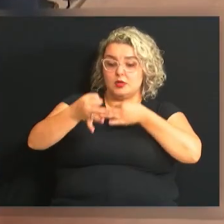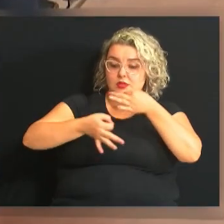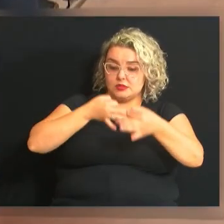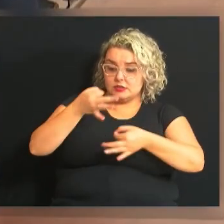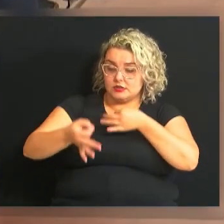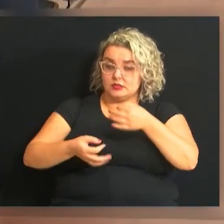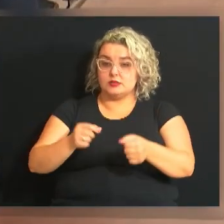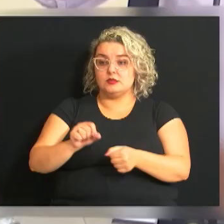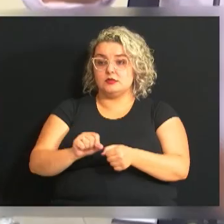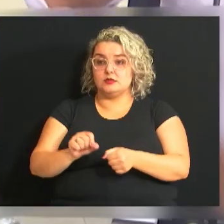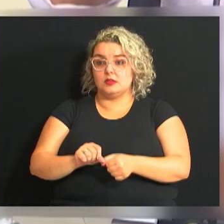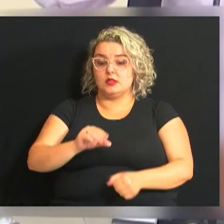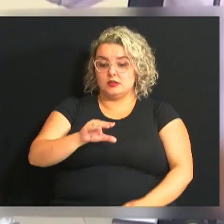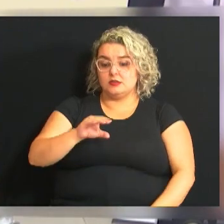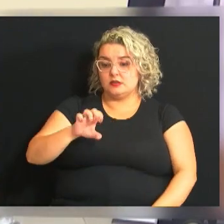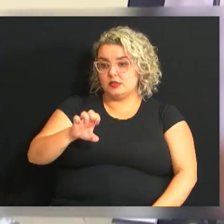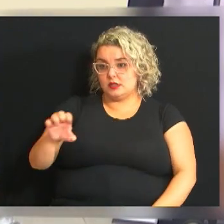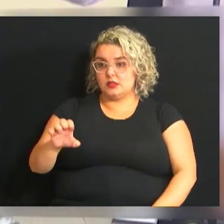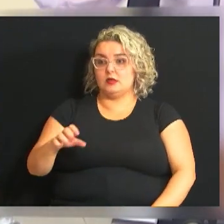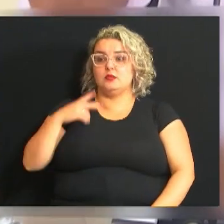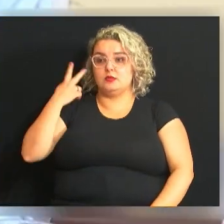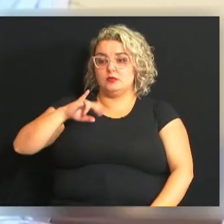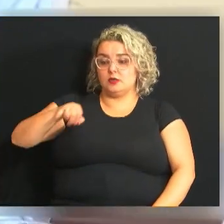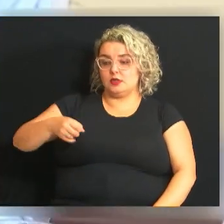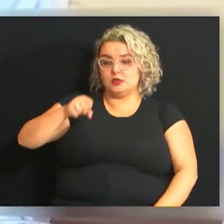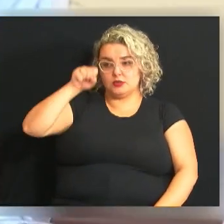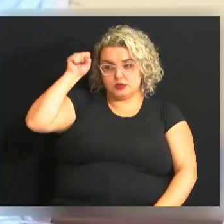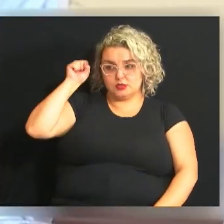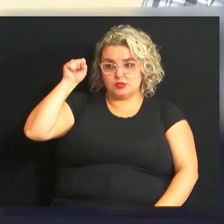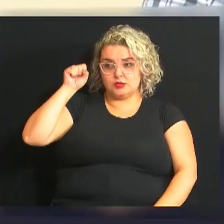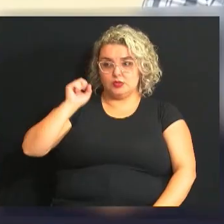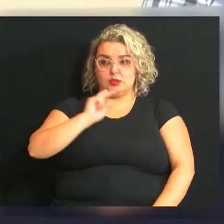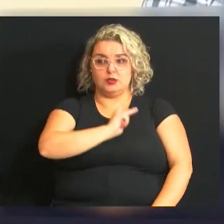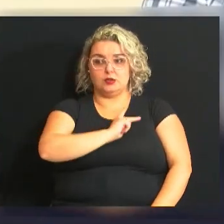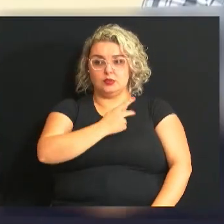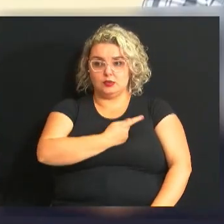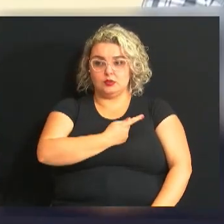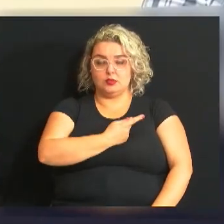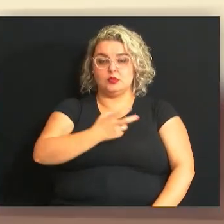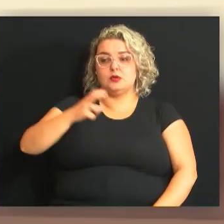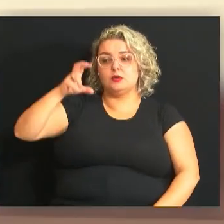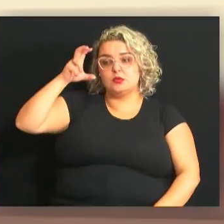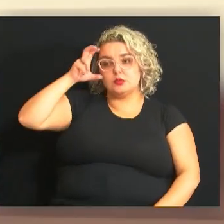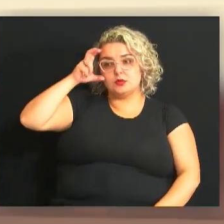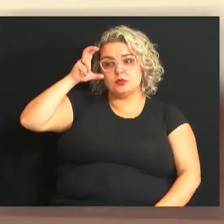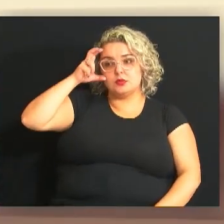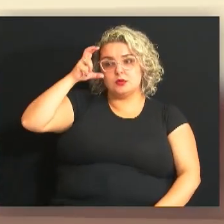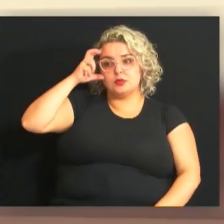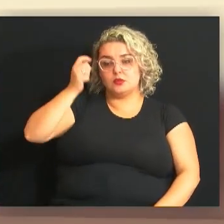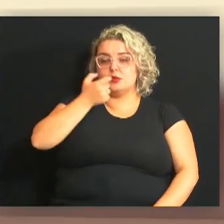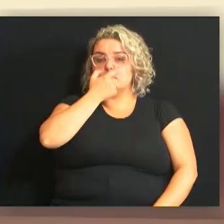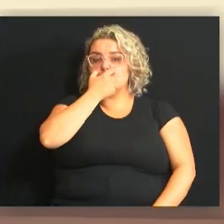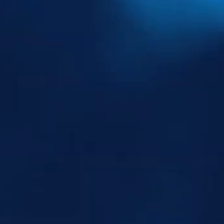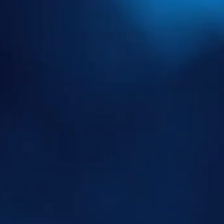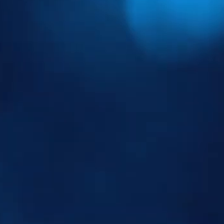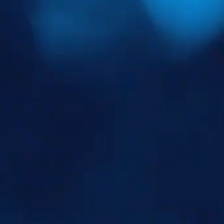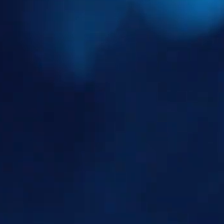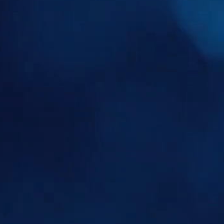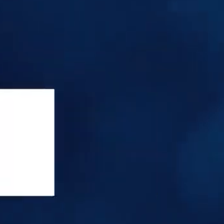CE os vereadores Juscelino da Barbarense, Paulo Haddad, Carlinhos Camelô e Marrom Cunha.